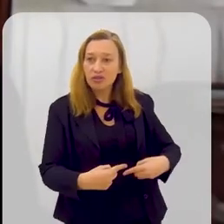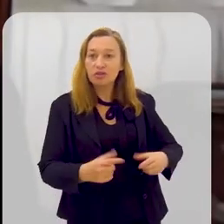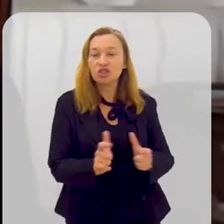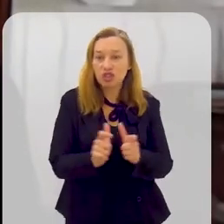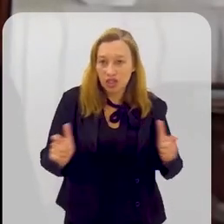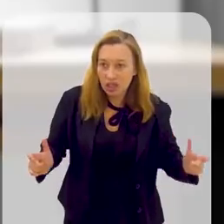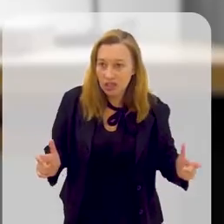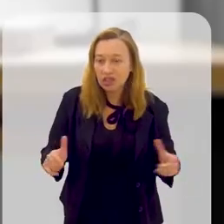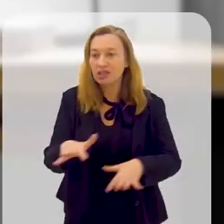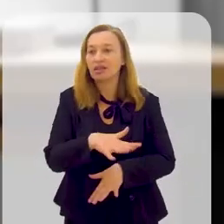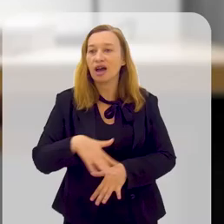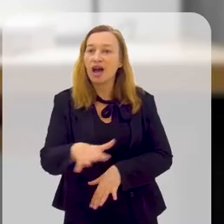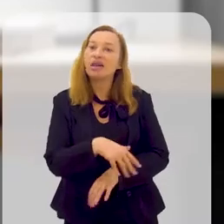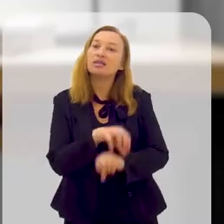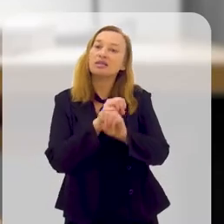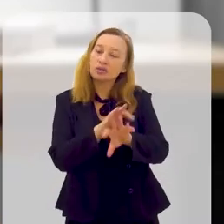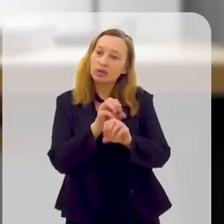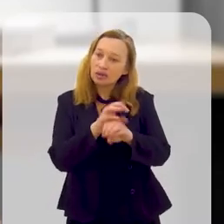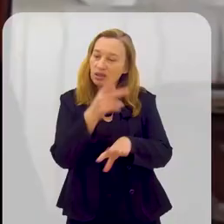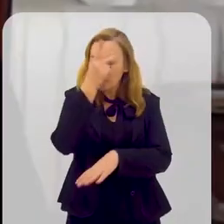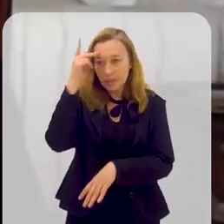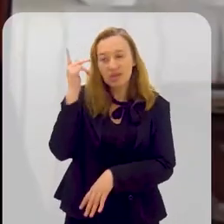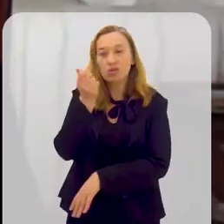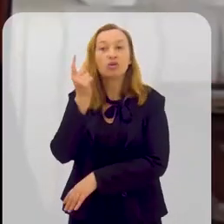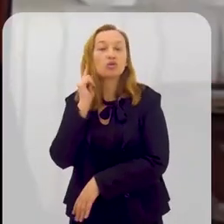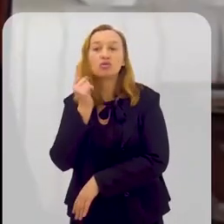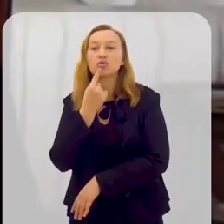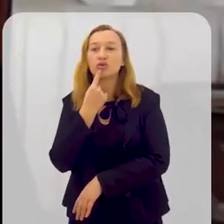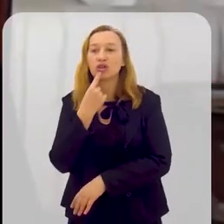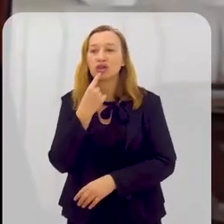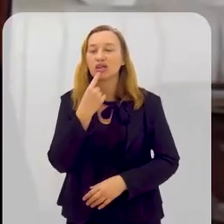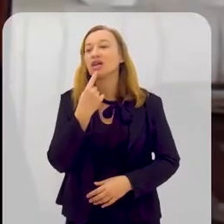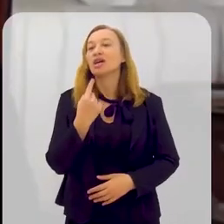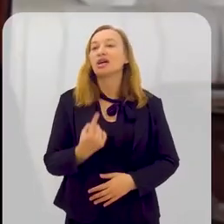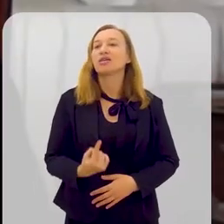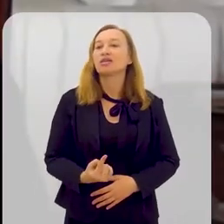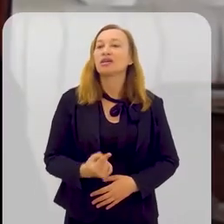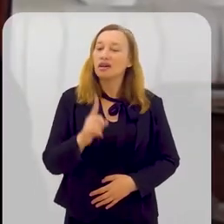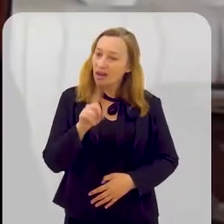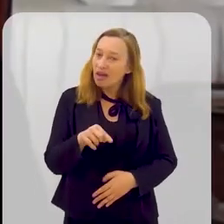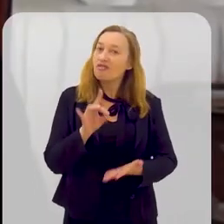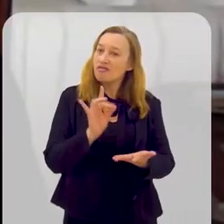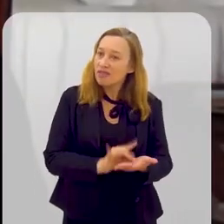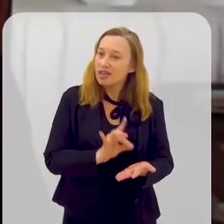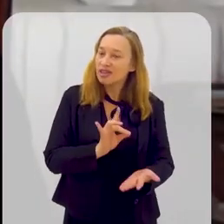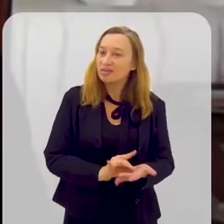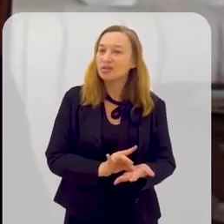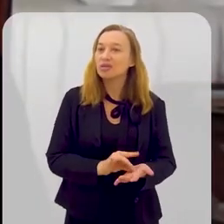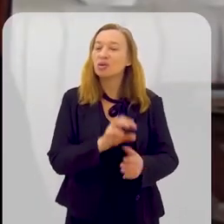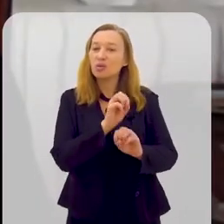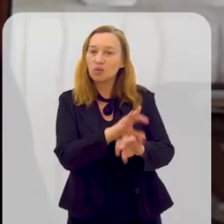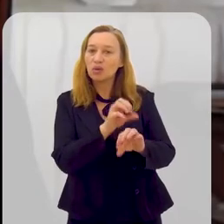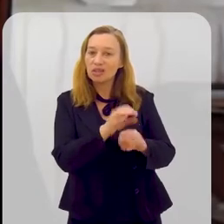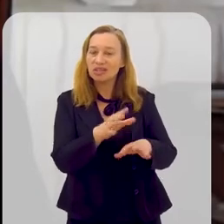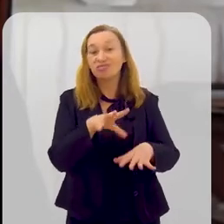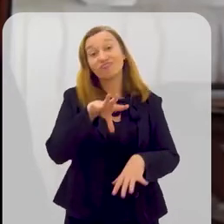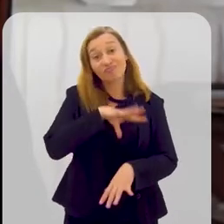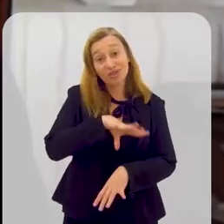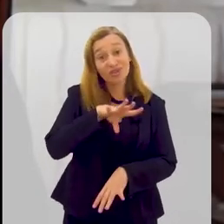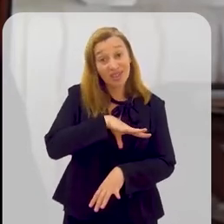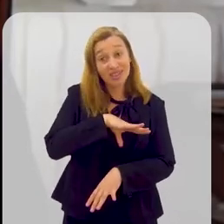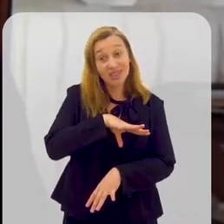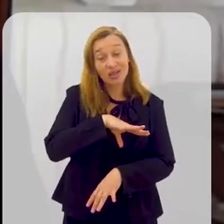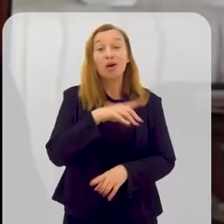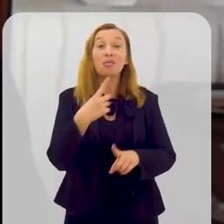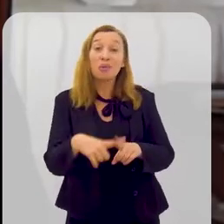quais são os grandes desafios na área da Educação de pessoas surdas um deles é realmente o ensino